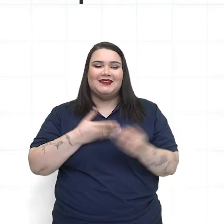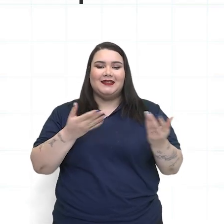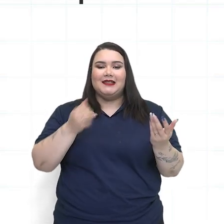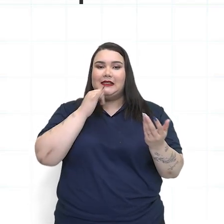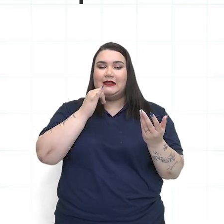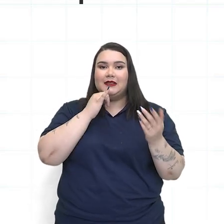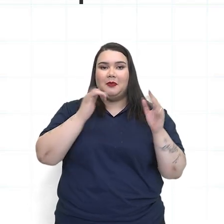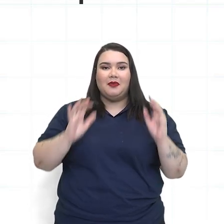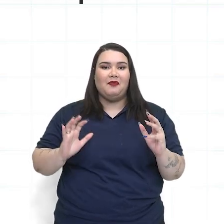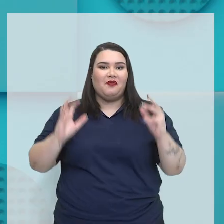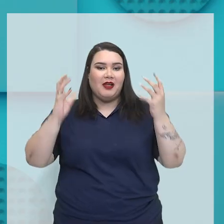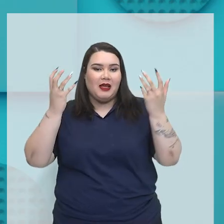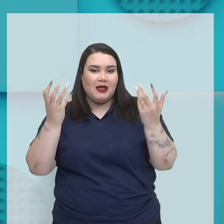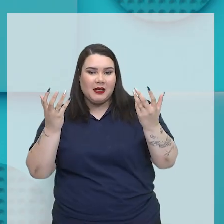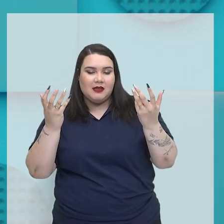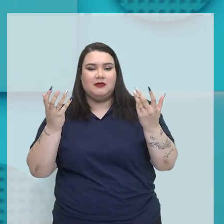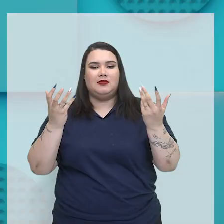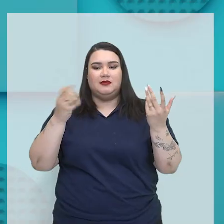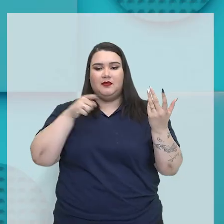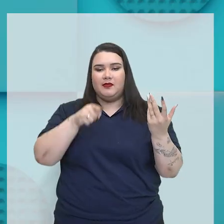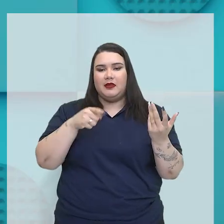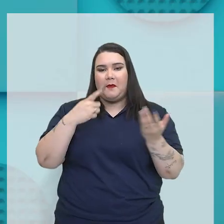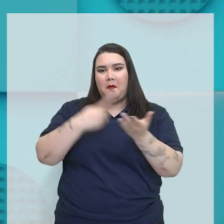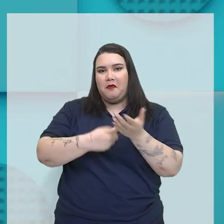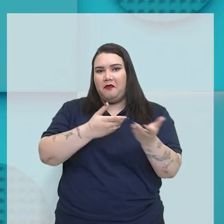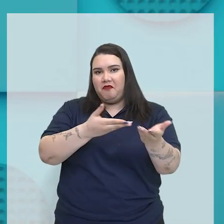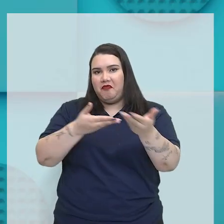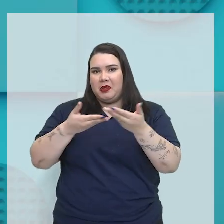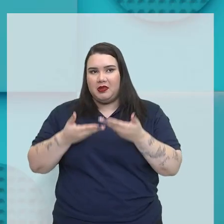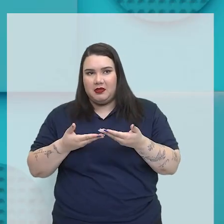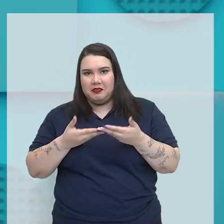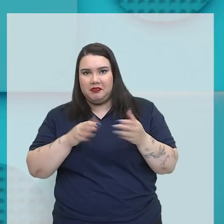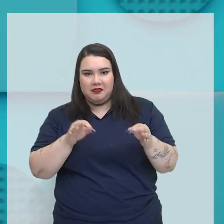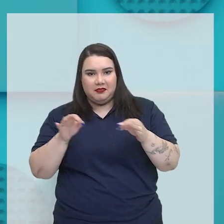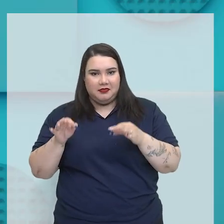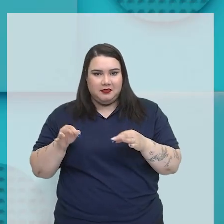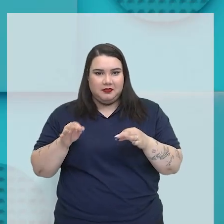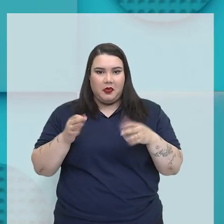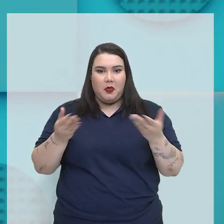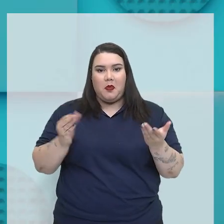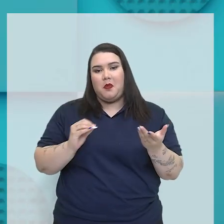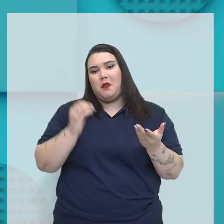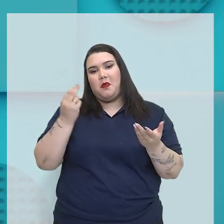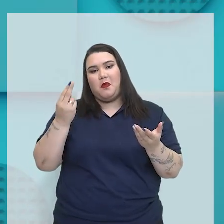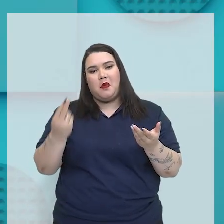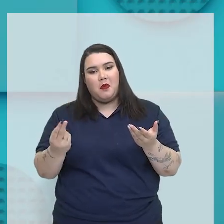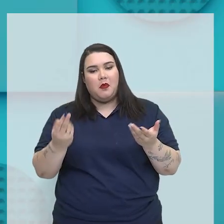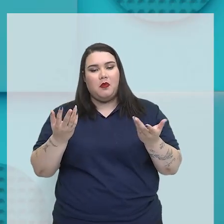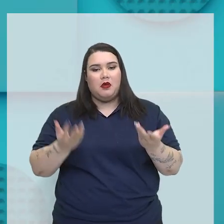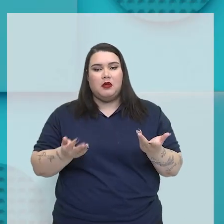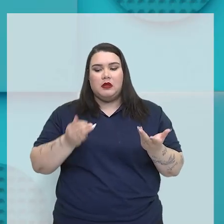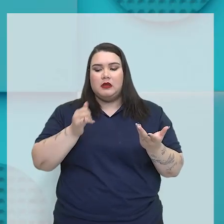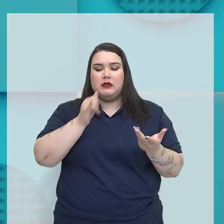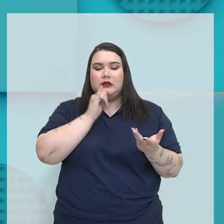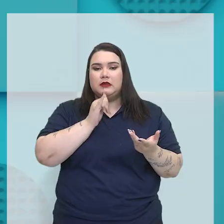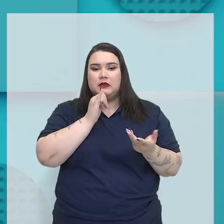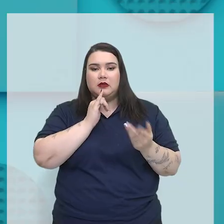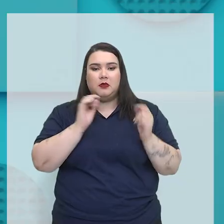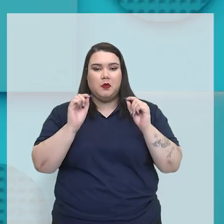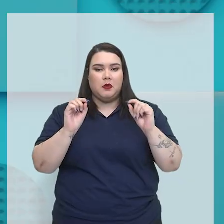uma festa, de um evento que você tenha sido convidado, ou então